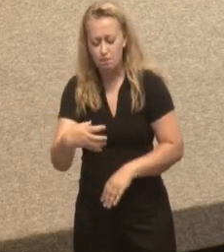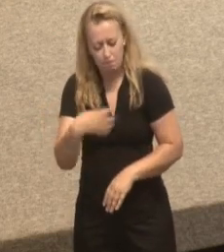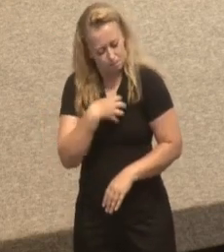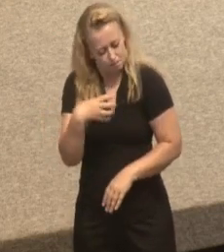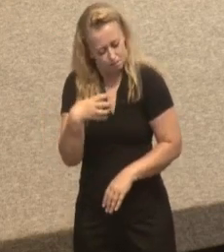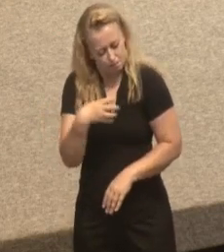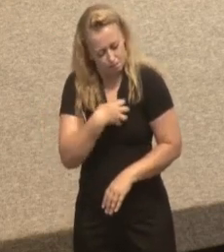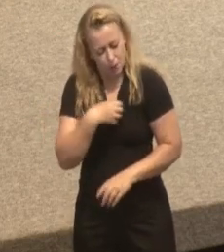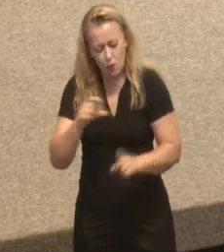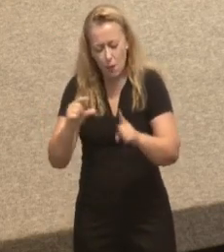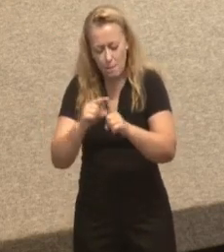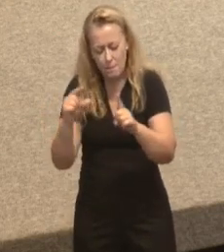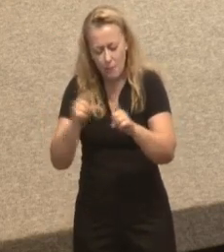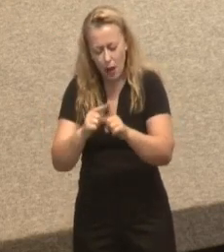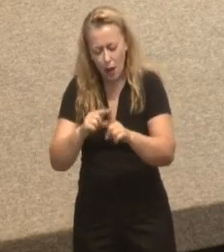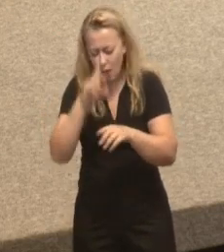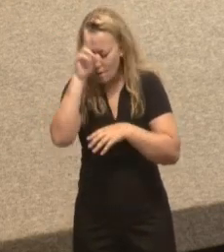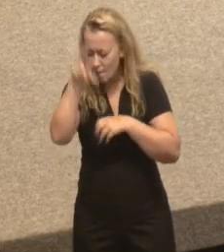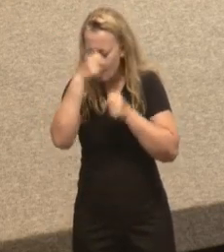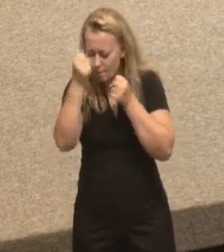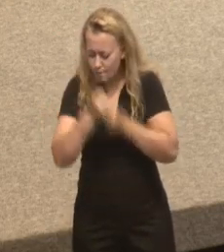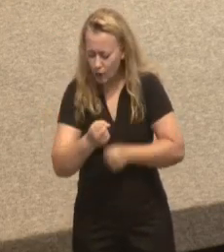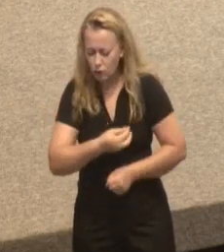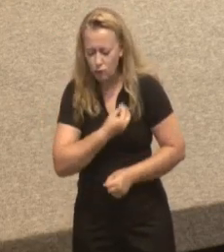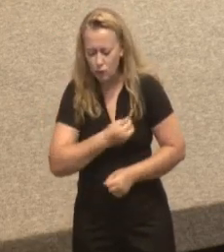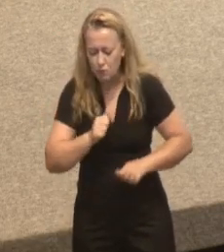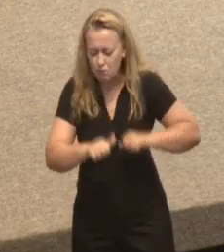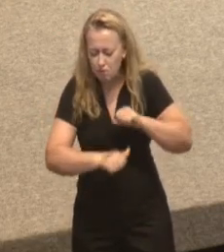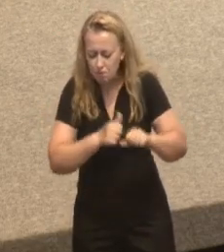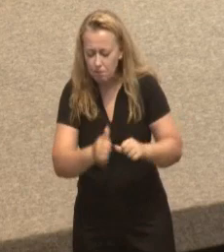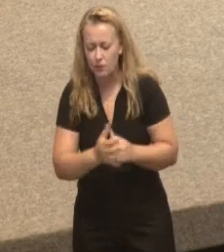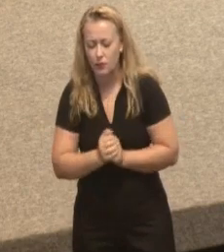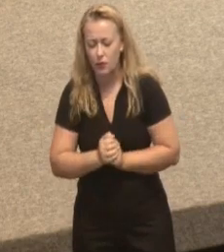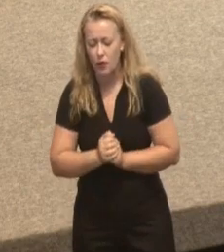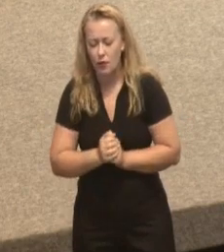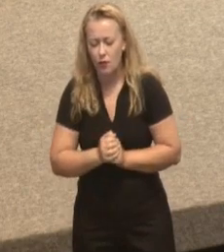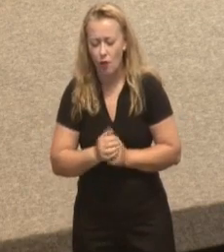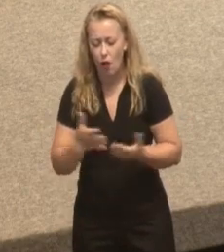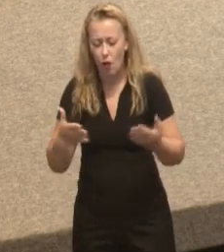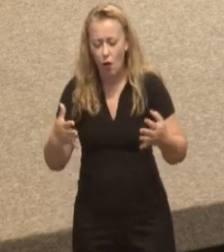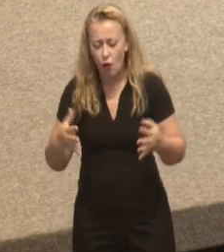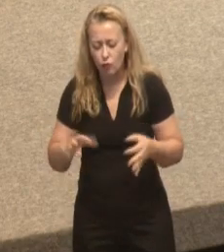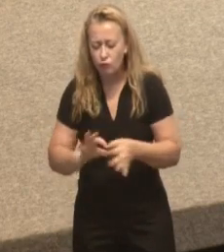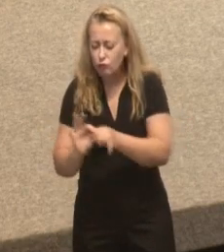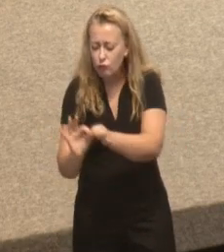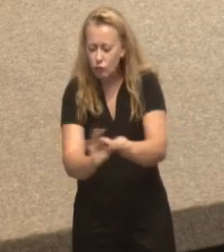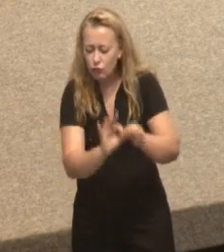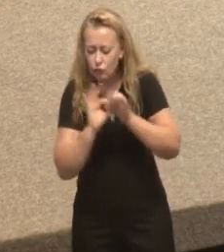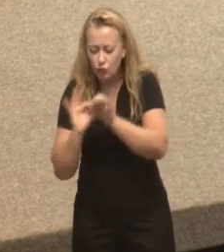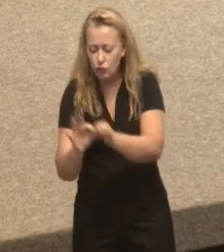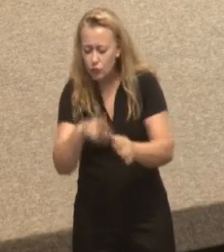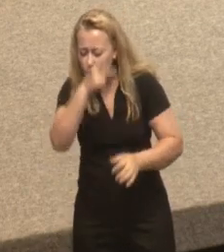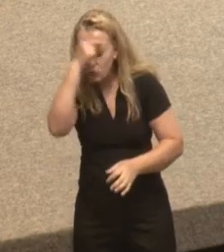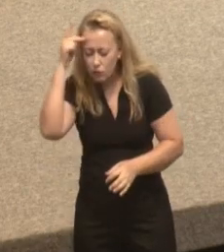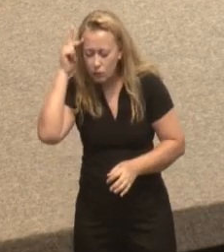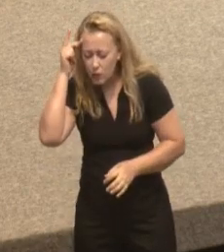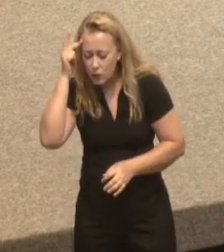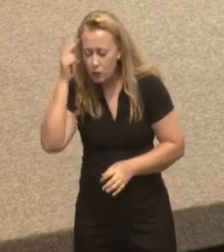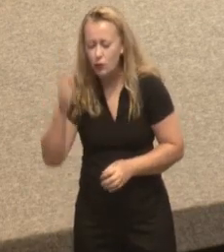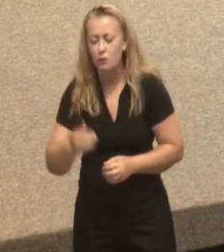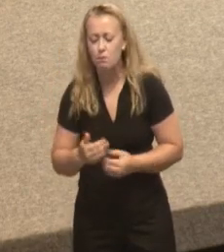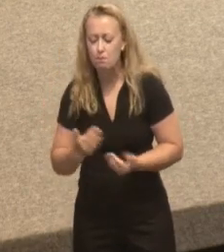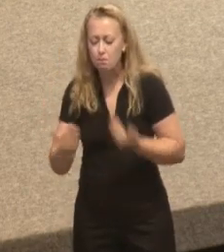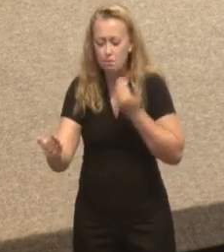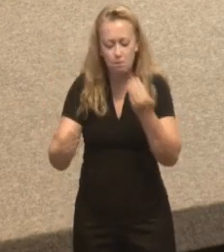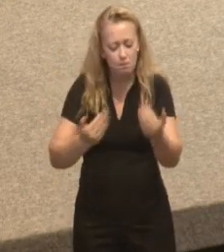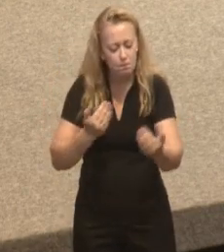palavra, Senhor, mas também, ó Pai, de termos comunhão, de podermos nos ver, de estarmos uns com os outros, de poder